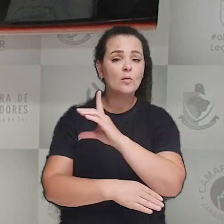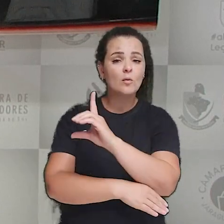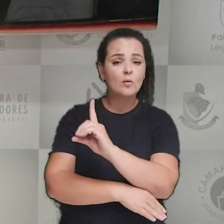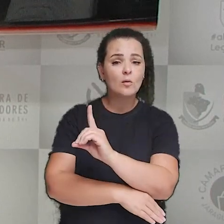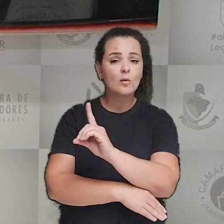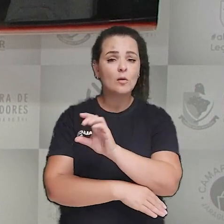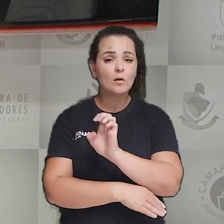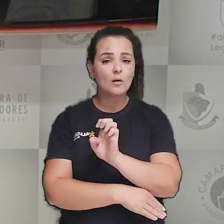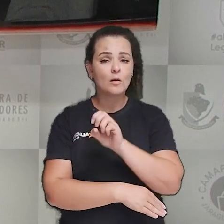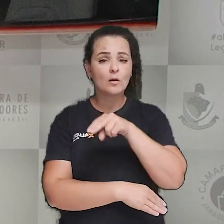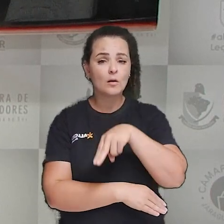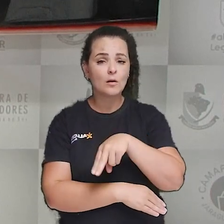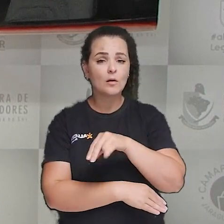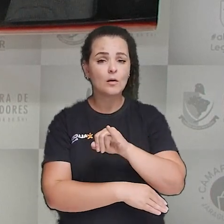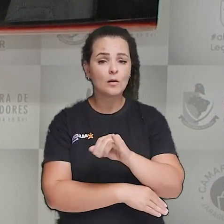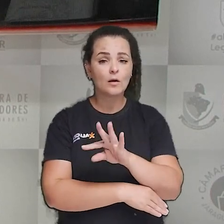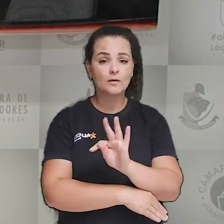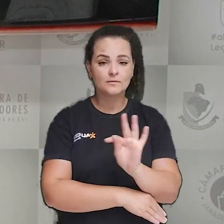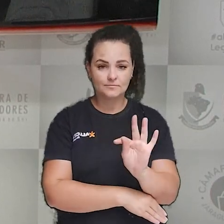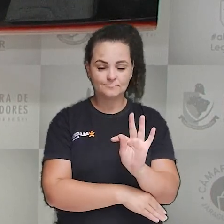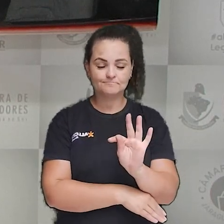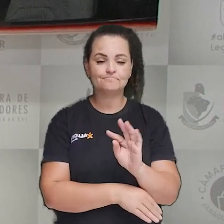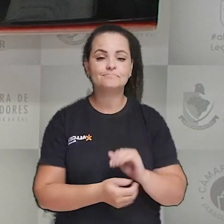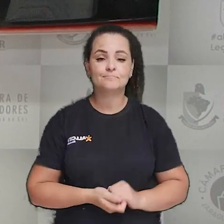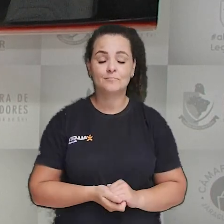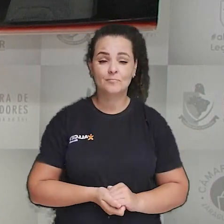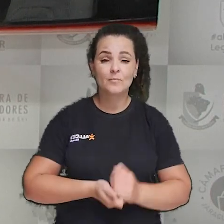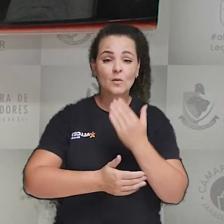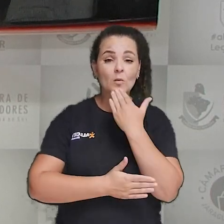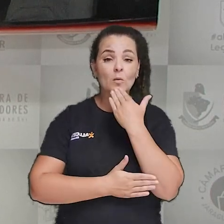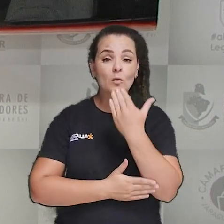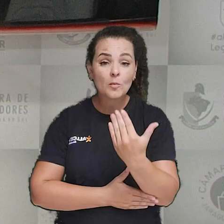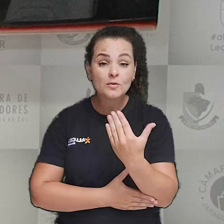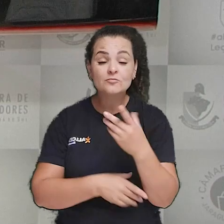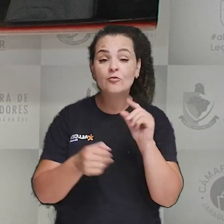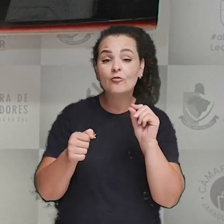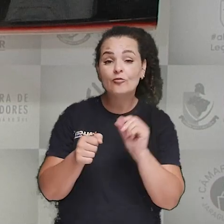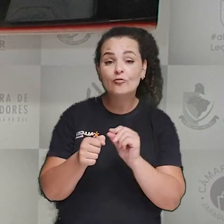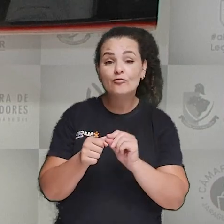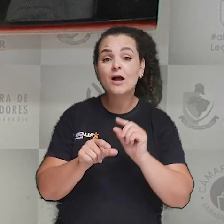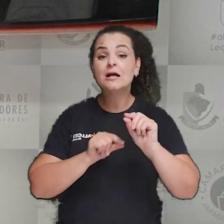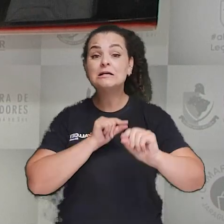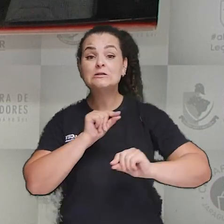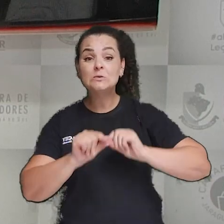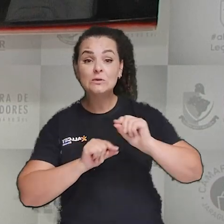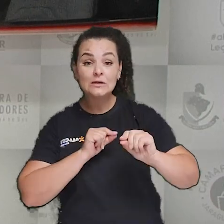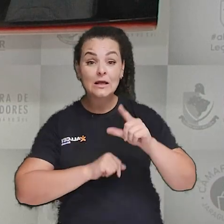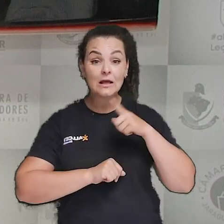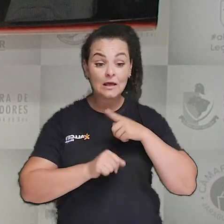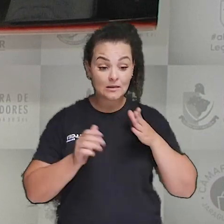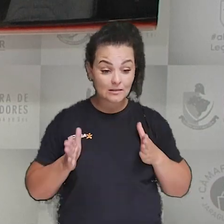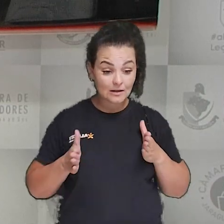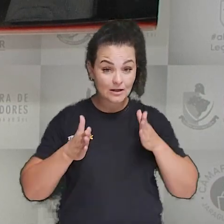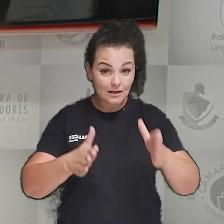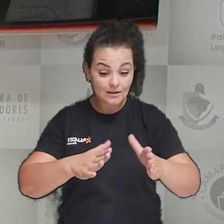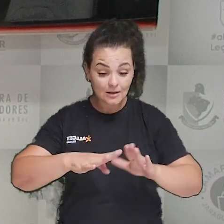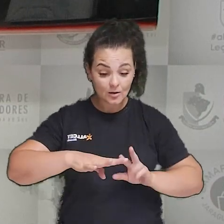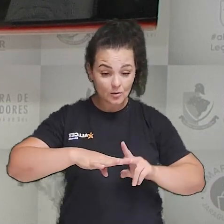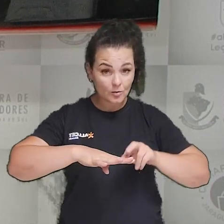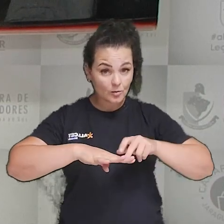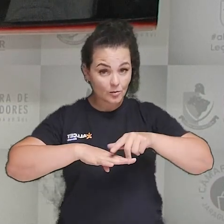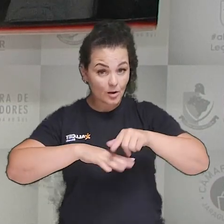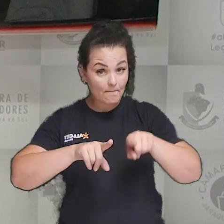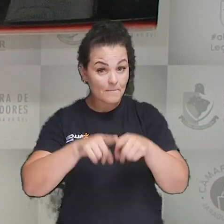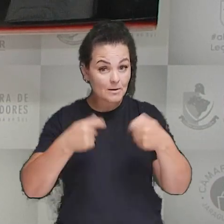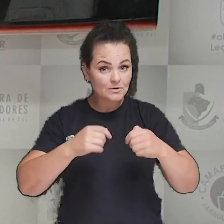Nacional de infraestrutura e transporte o denite o pedido é para que Providencie a implantação de faixa elevada